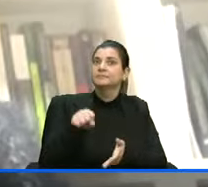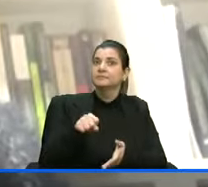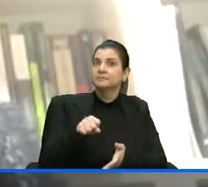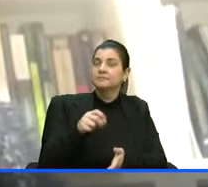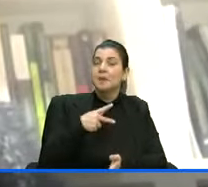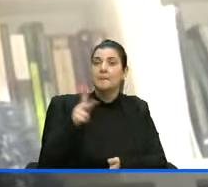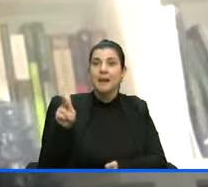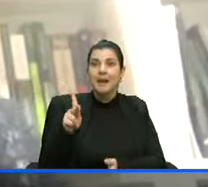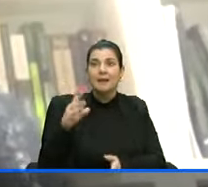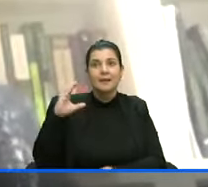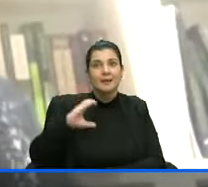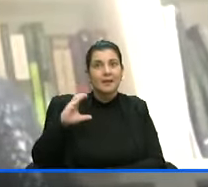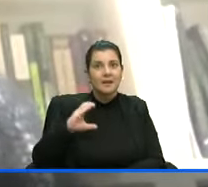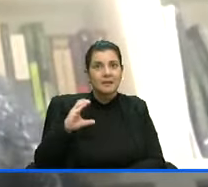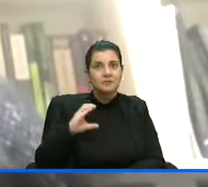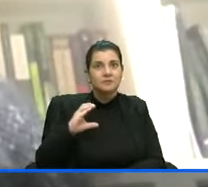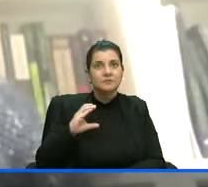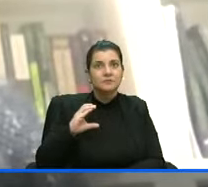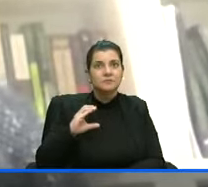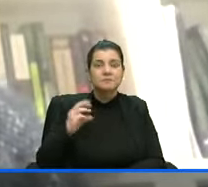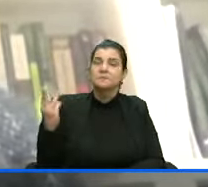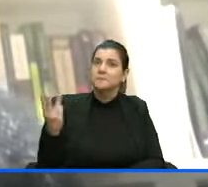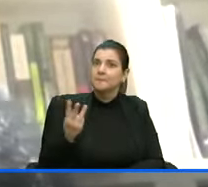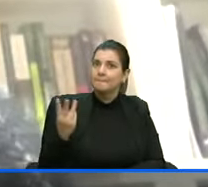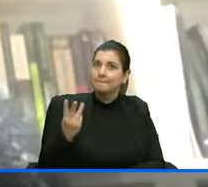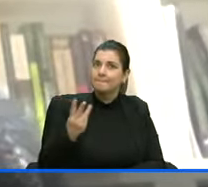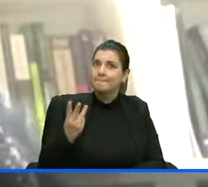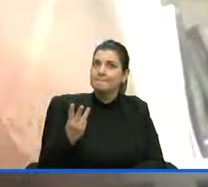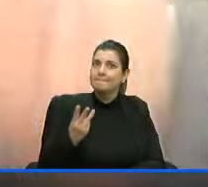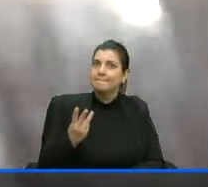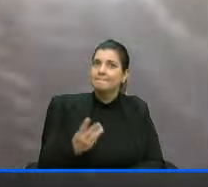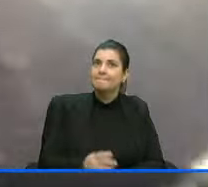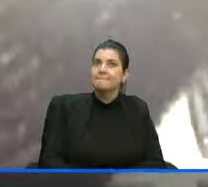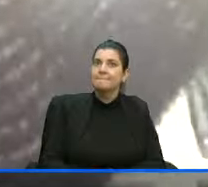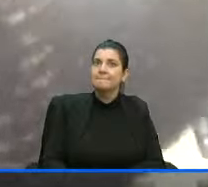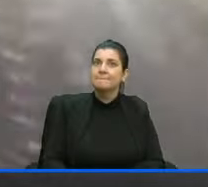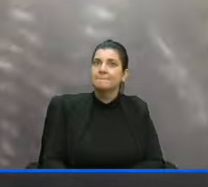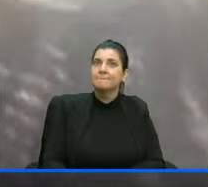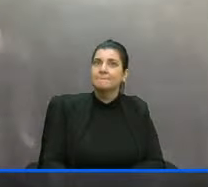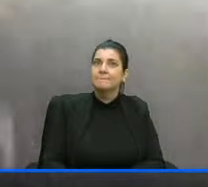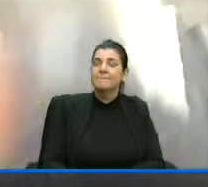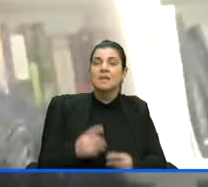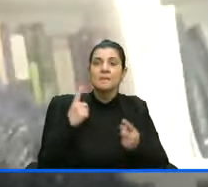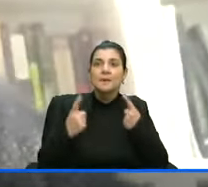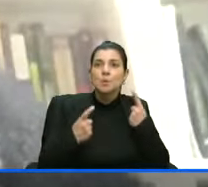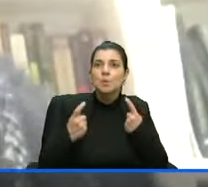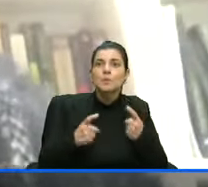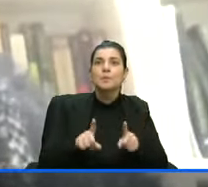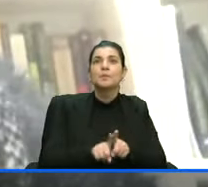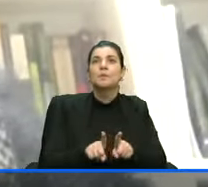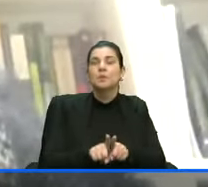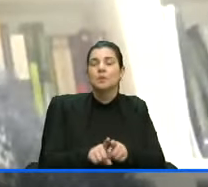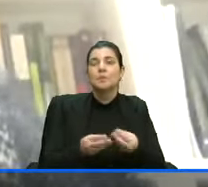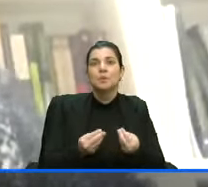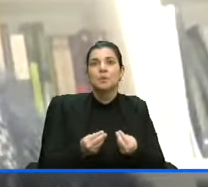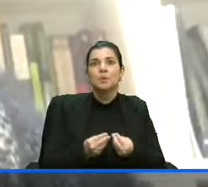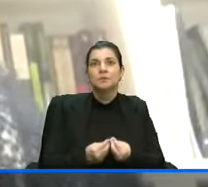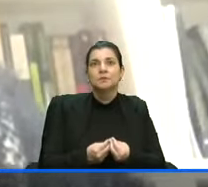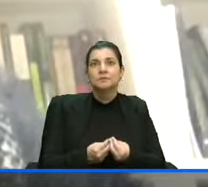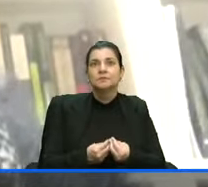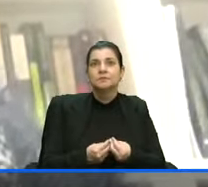para a creche. E uma terceira questão que eu também me preocupo muito e que está vinculada ao Plano Nacional, que